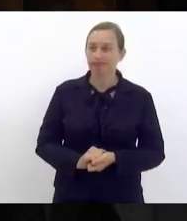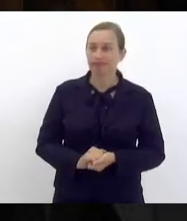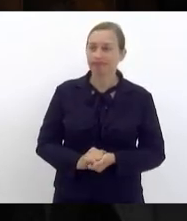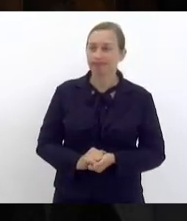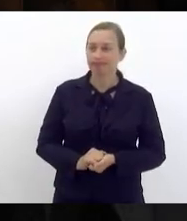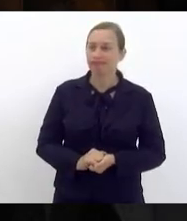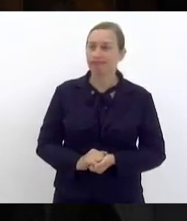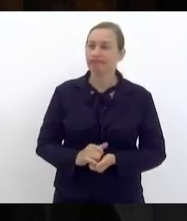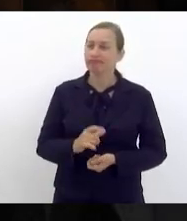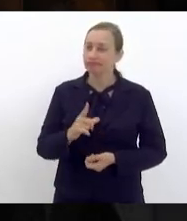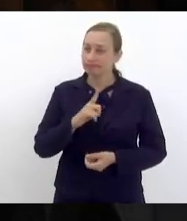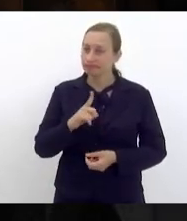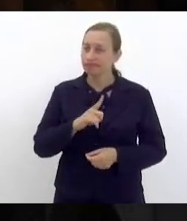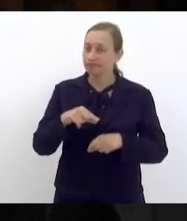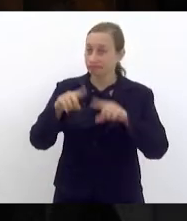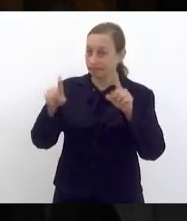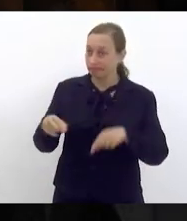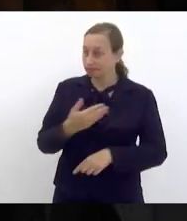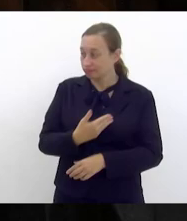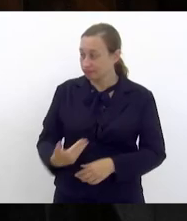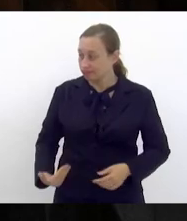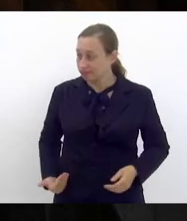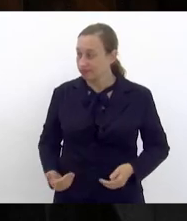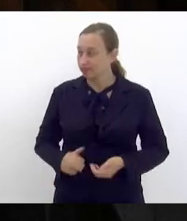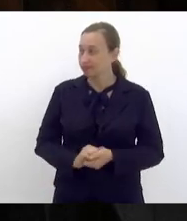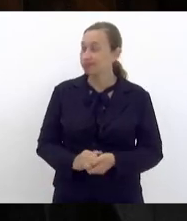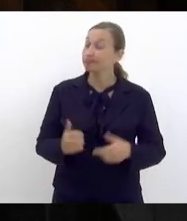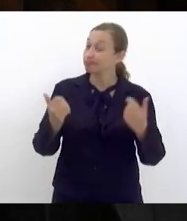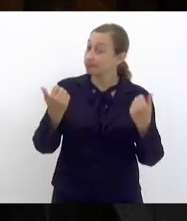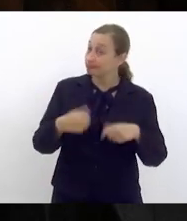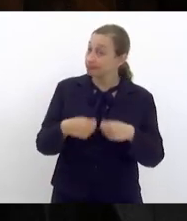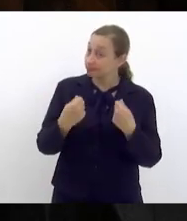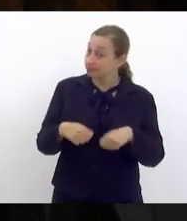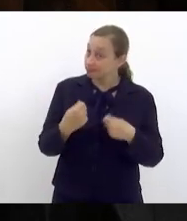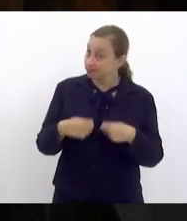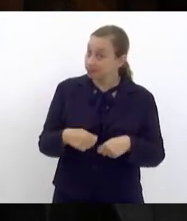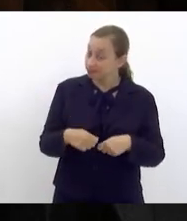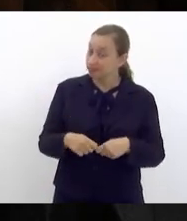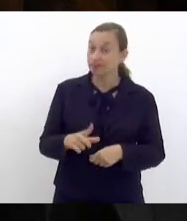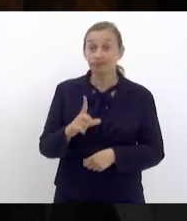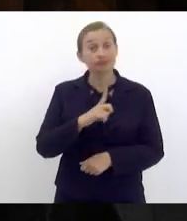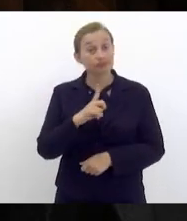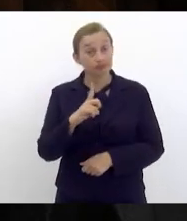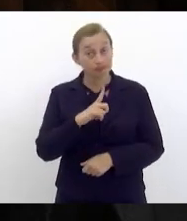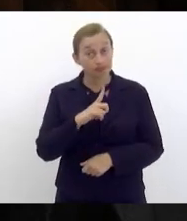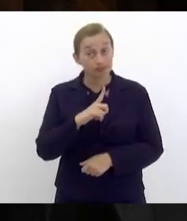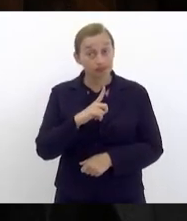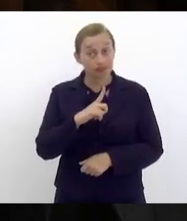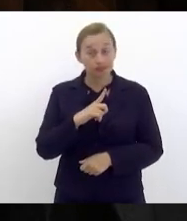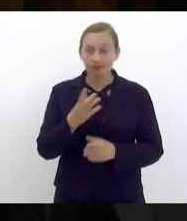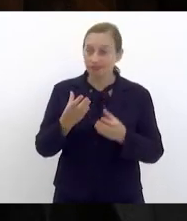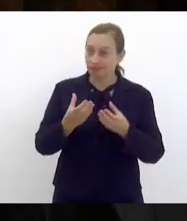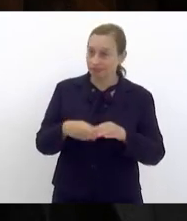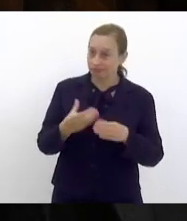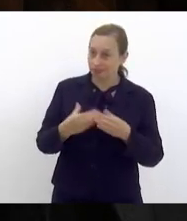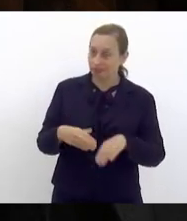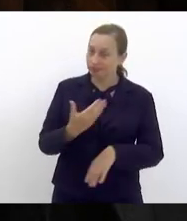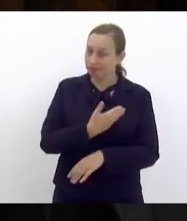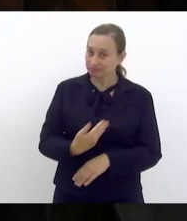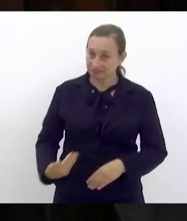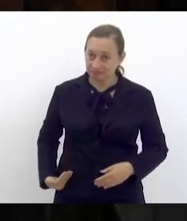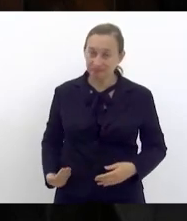haja servidor público, é necessário que haja concurso